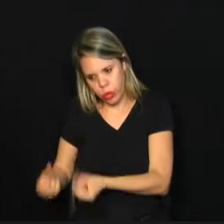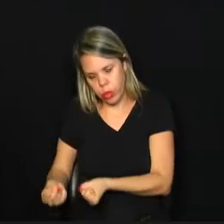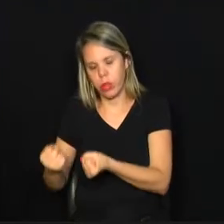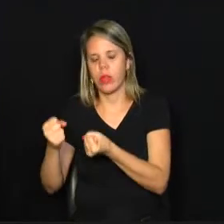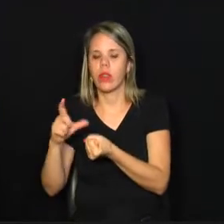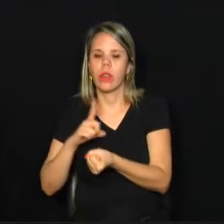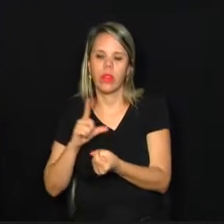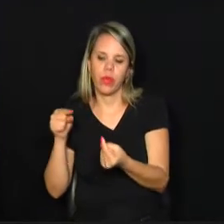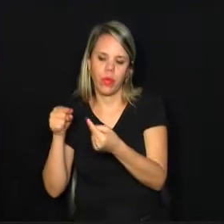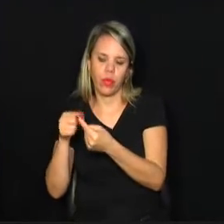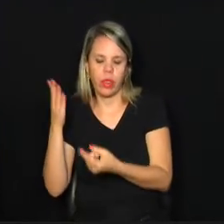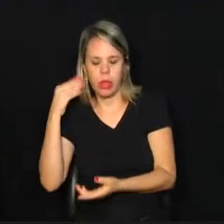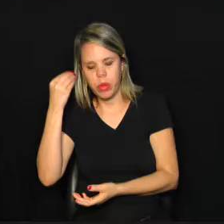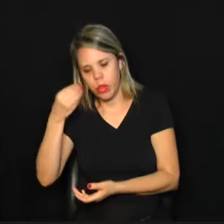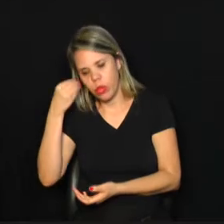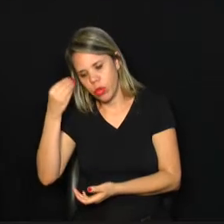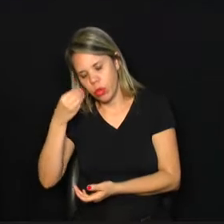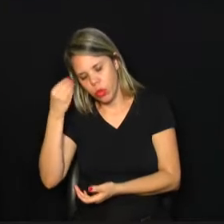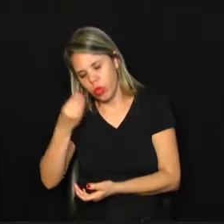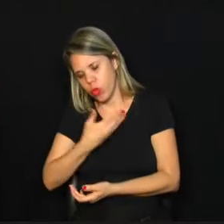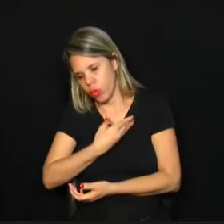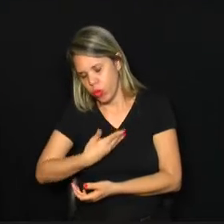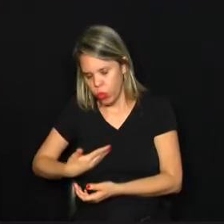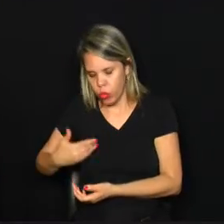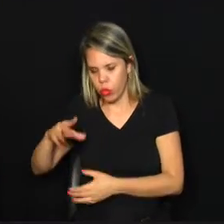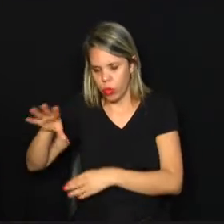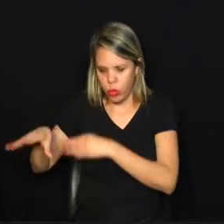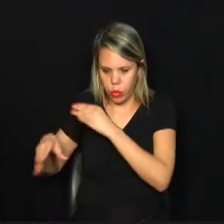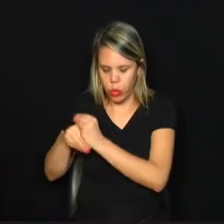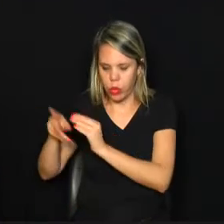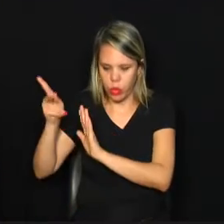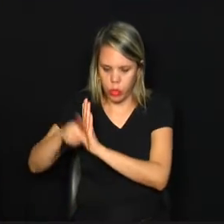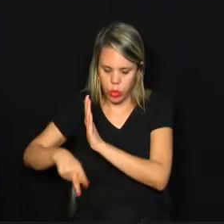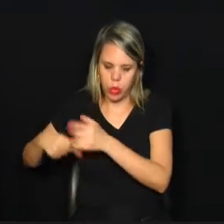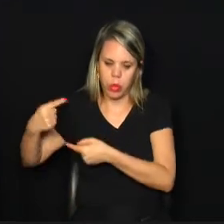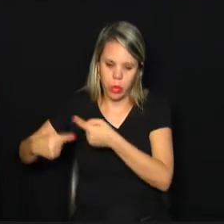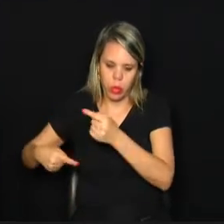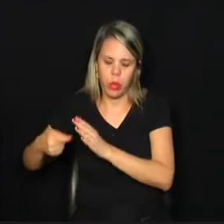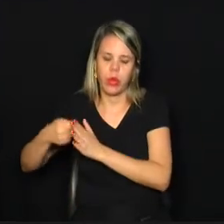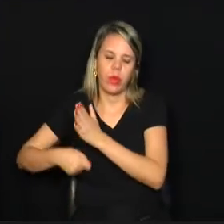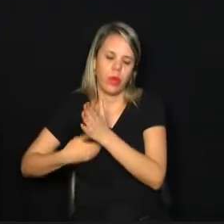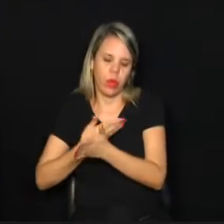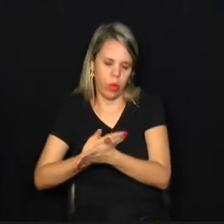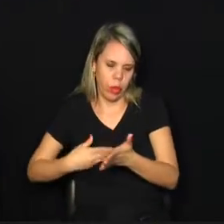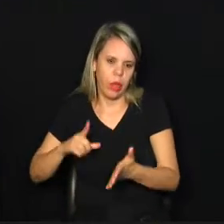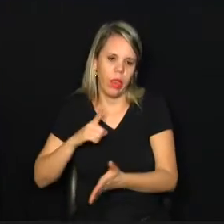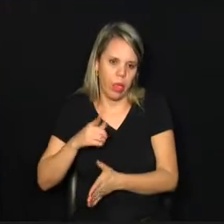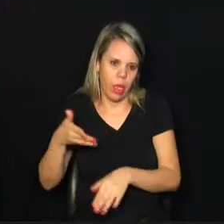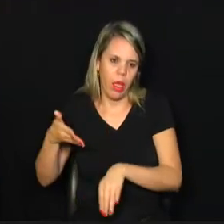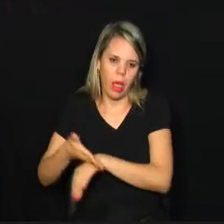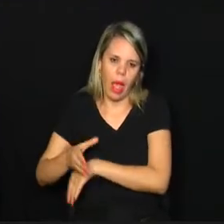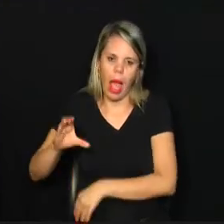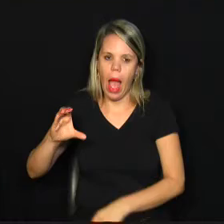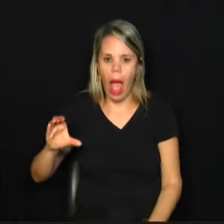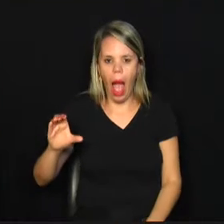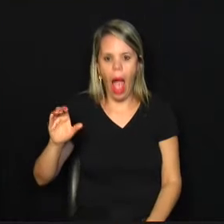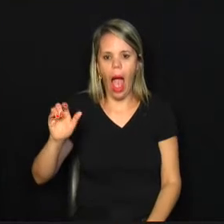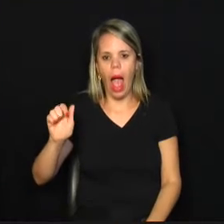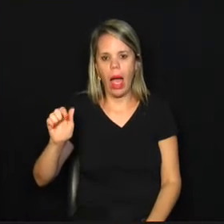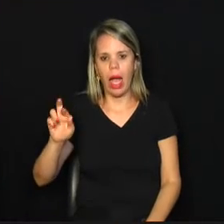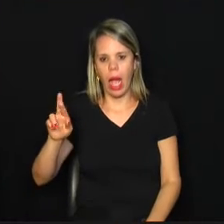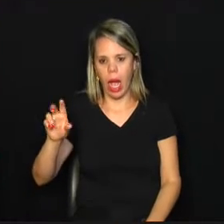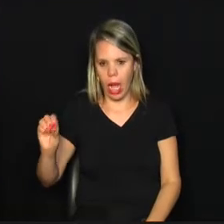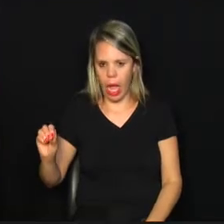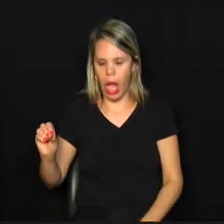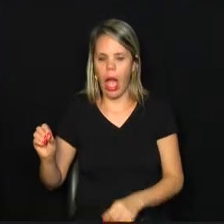tem afinidade com a diretriz de um governo e vai implementar um projeto político desse governo, tem acesso a esse cargo para fazer com que esse projeto